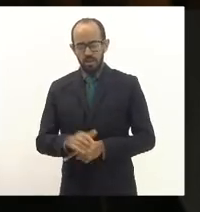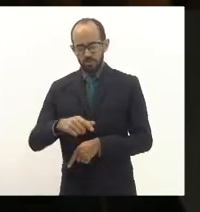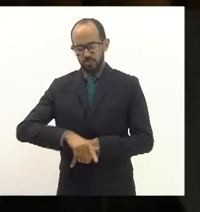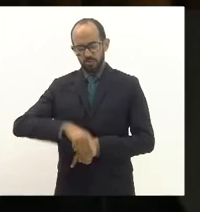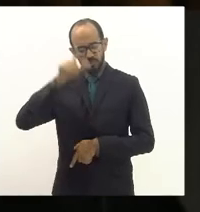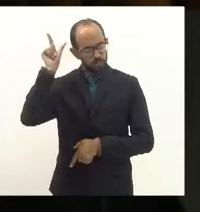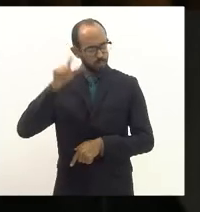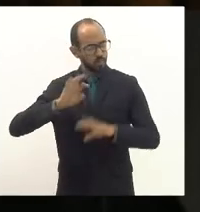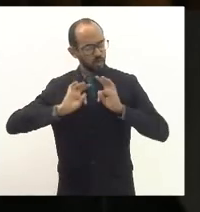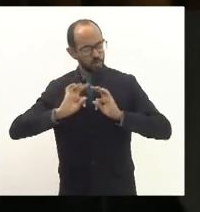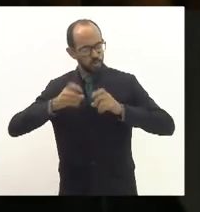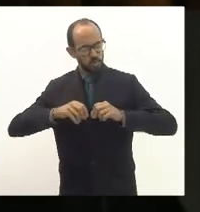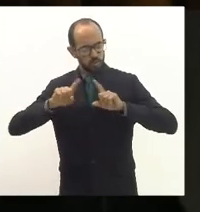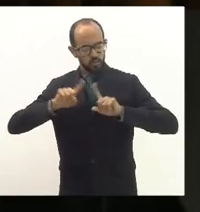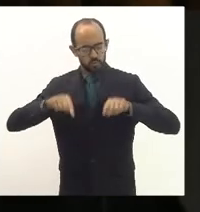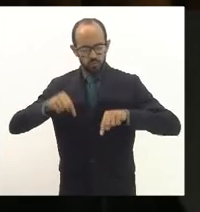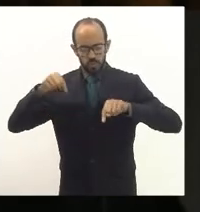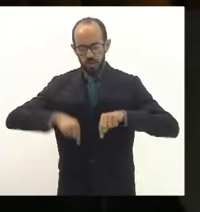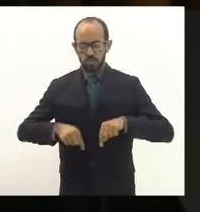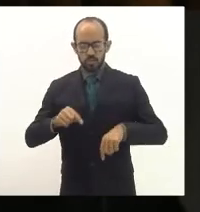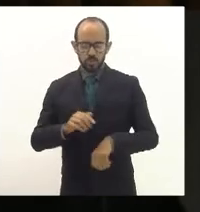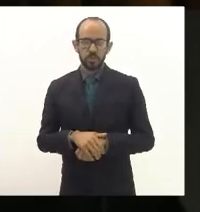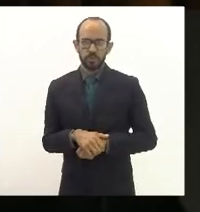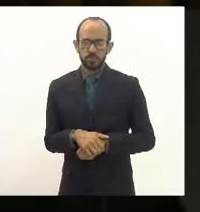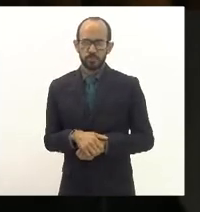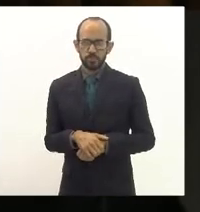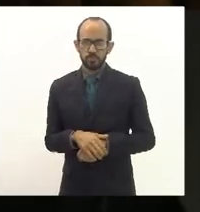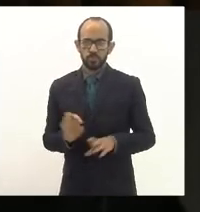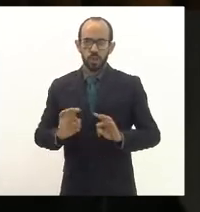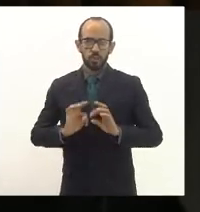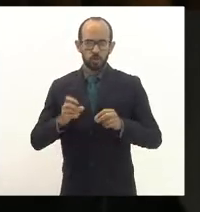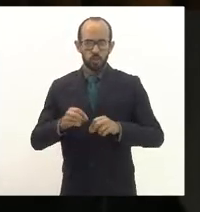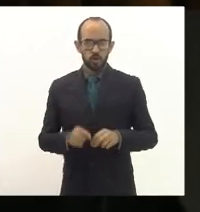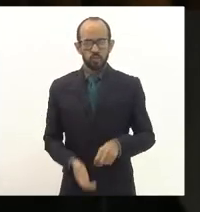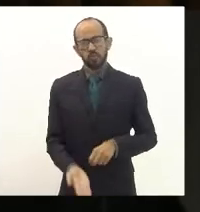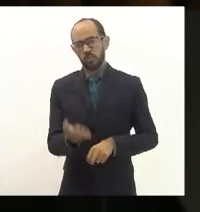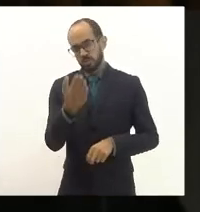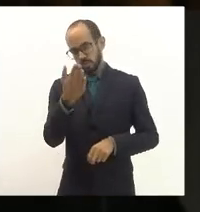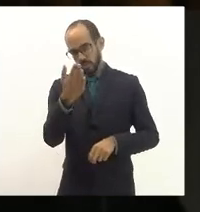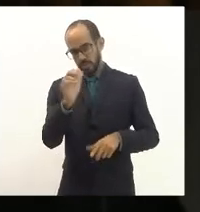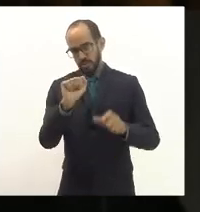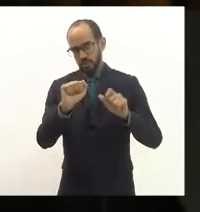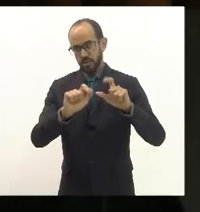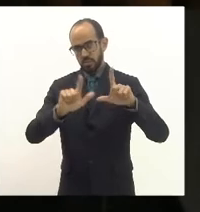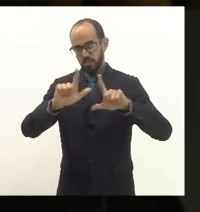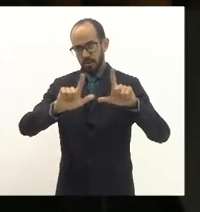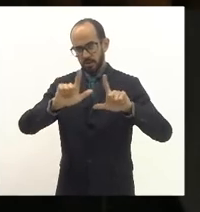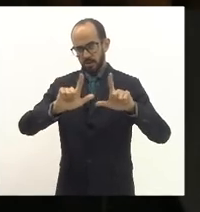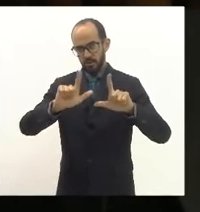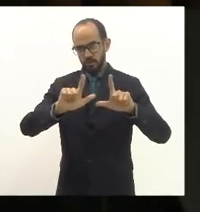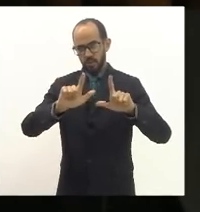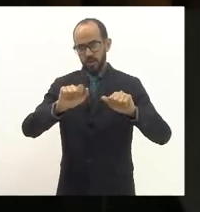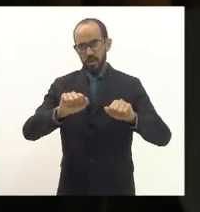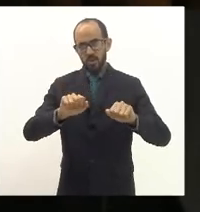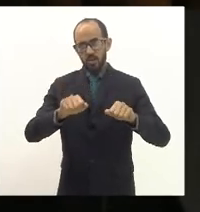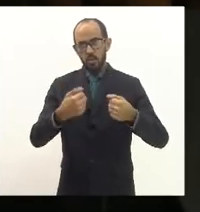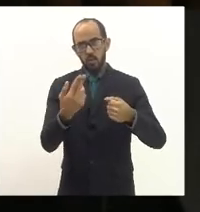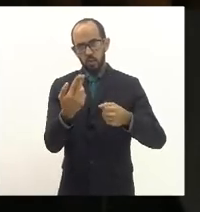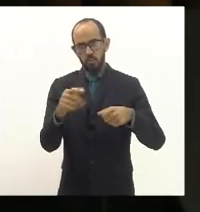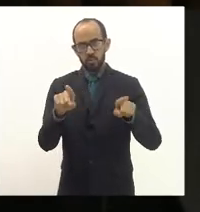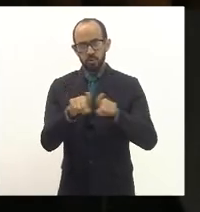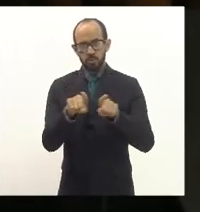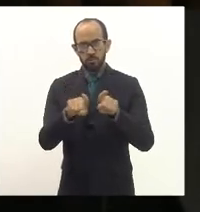a todos os servidores que estão aqui, aqueles que nos assistem através da TV Alerge e que também